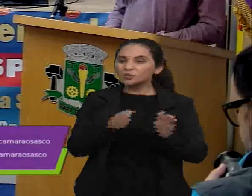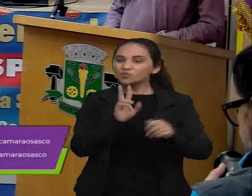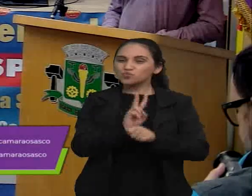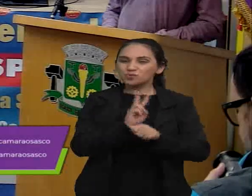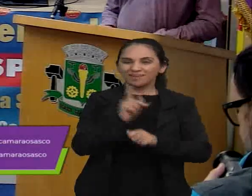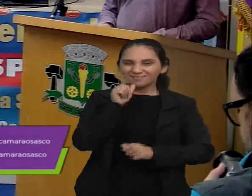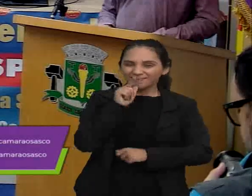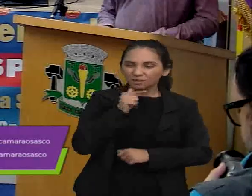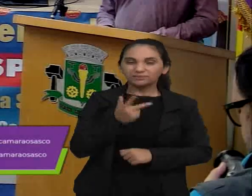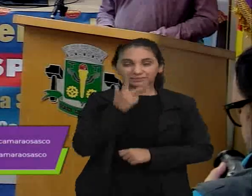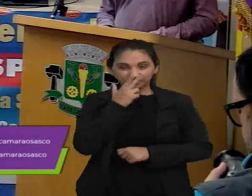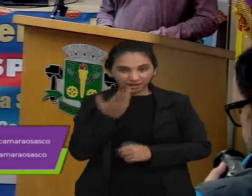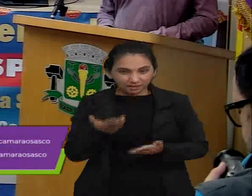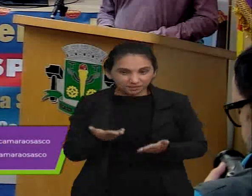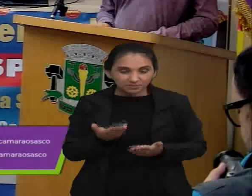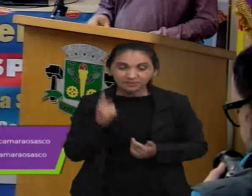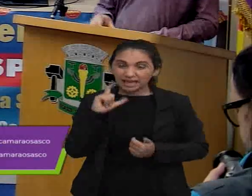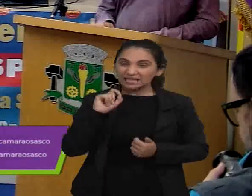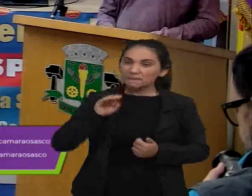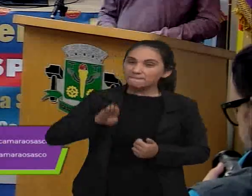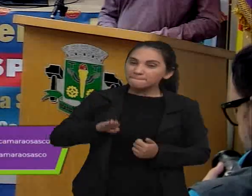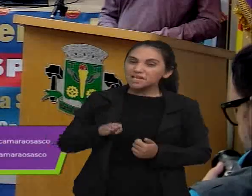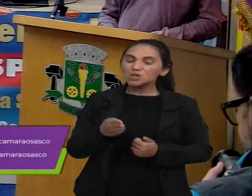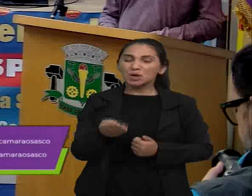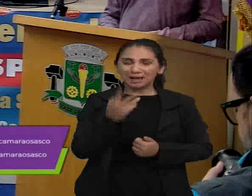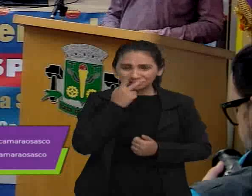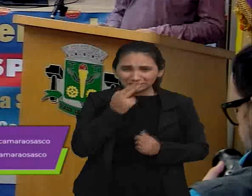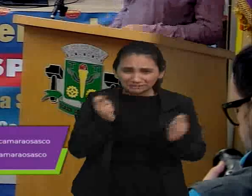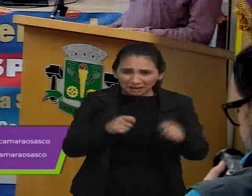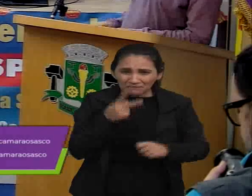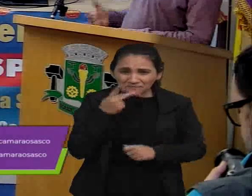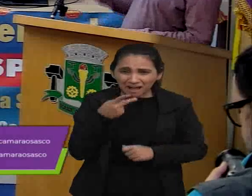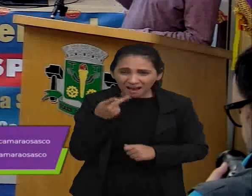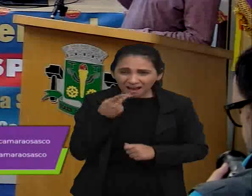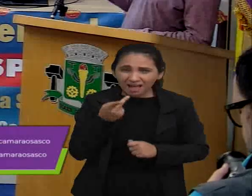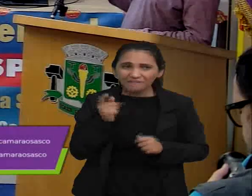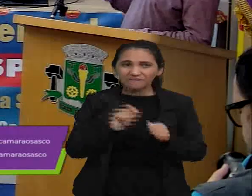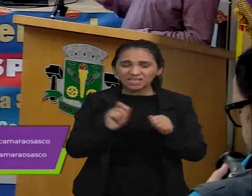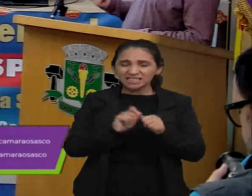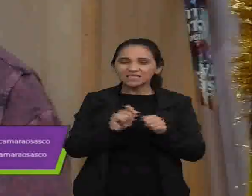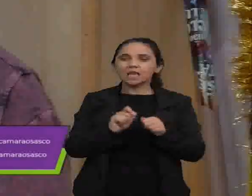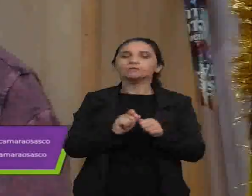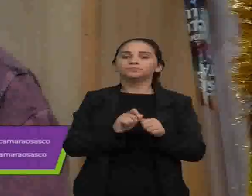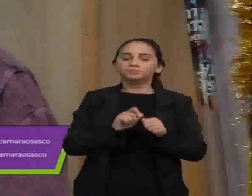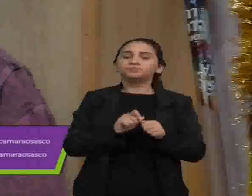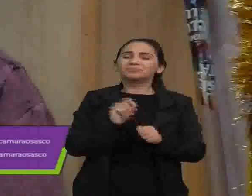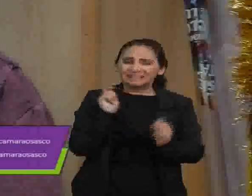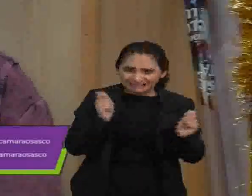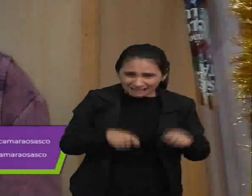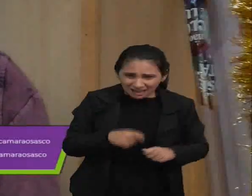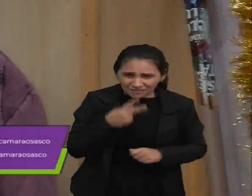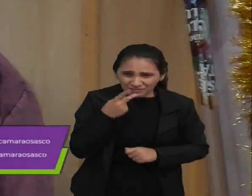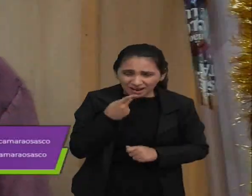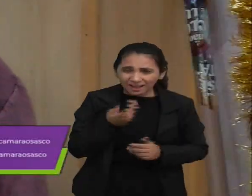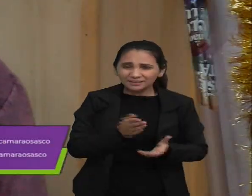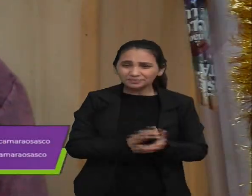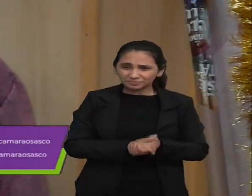Esses 10 bilhões, dá para fazer o que ele fala? Com 10 bilhões, ele fala que vai